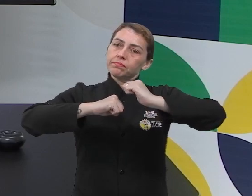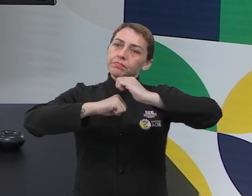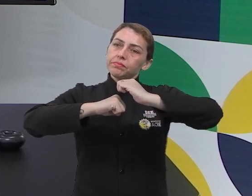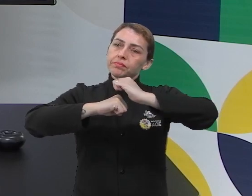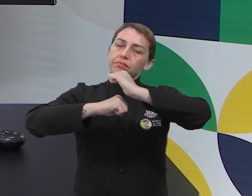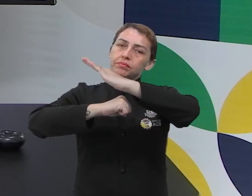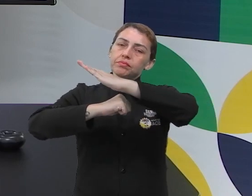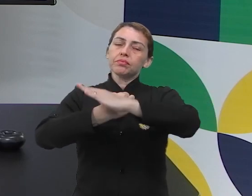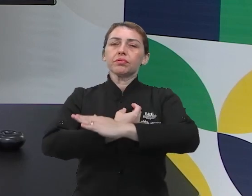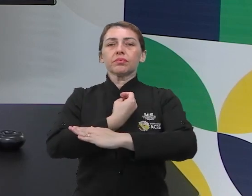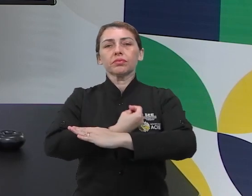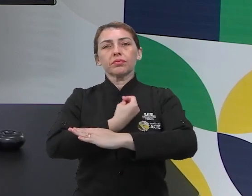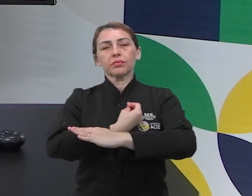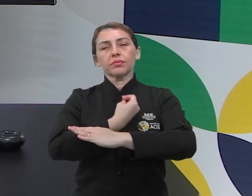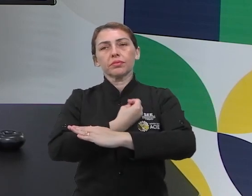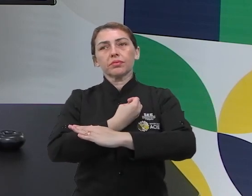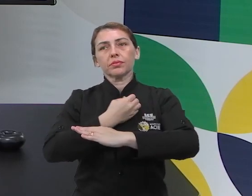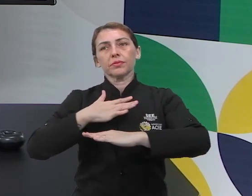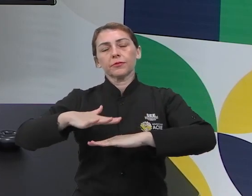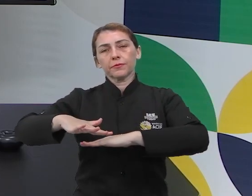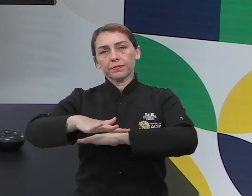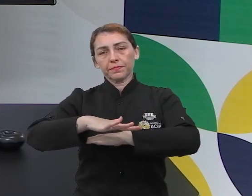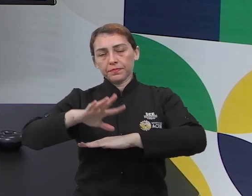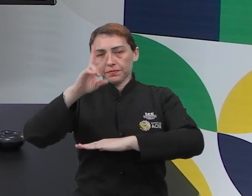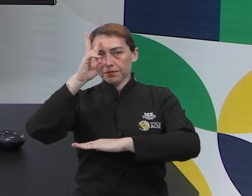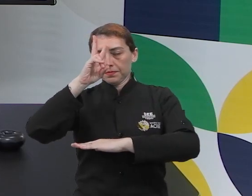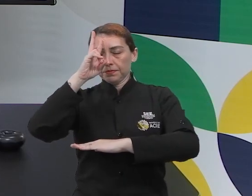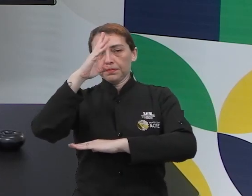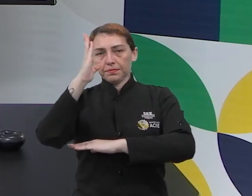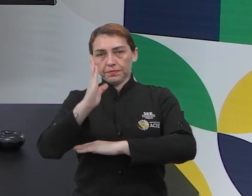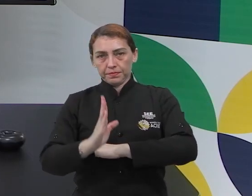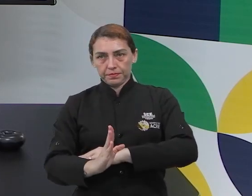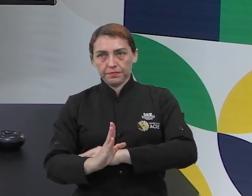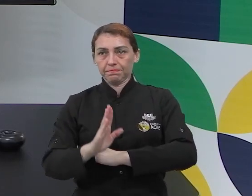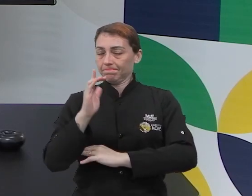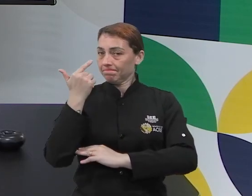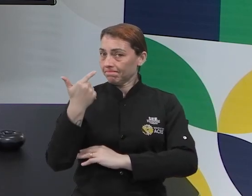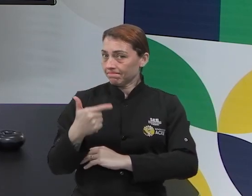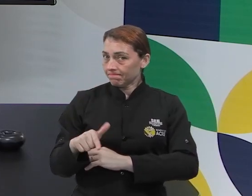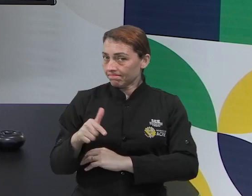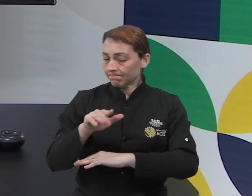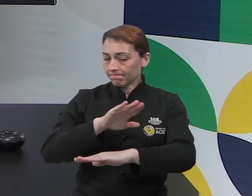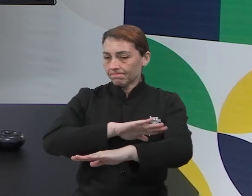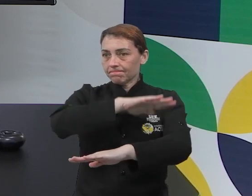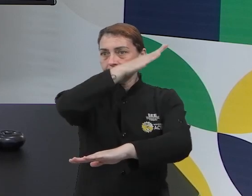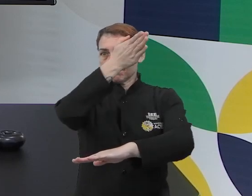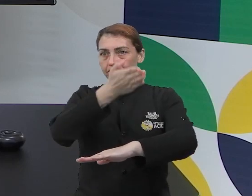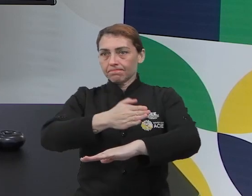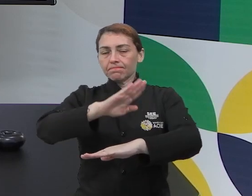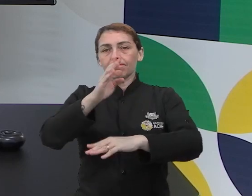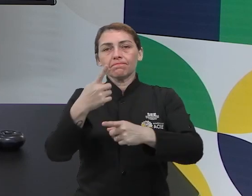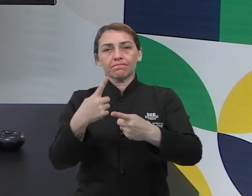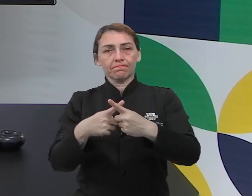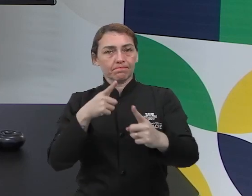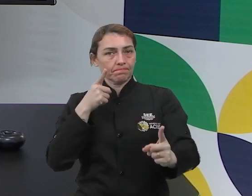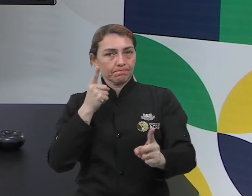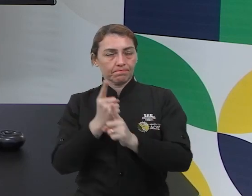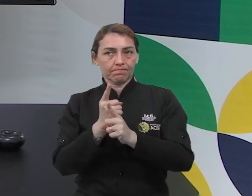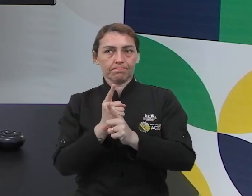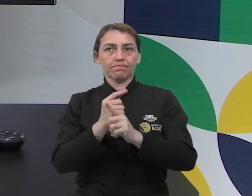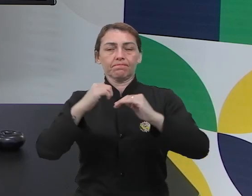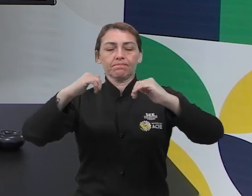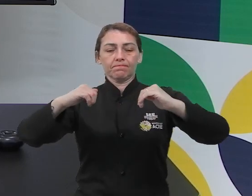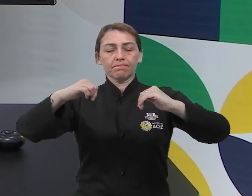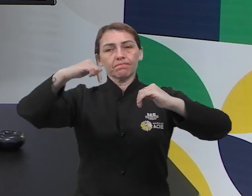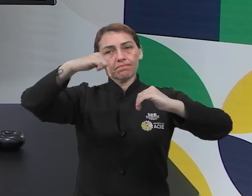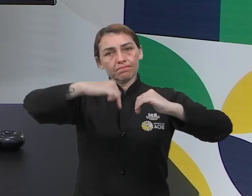sempre presente na superfície terrestre, tá? Lembrando que no Brasil atualmente nós não temos montanhas, porque o Brasil se encontra ali no centro de uma